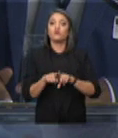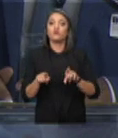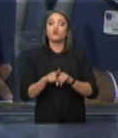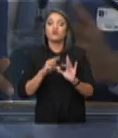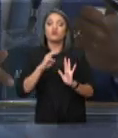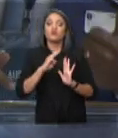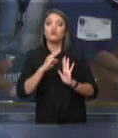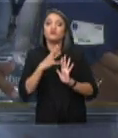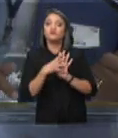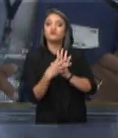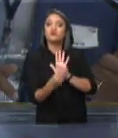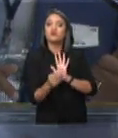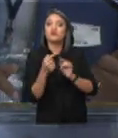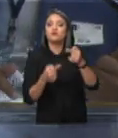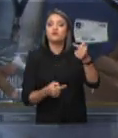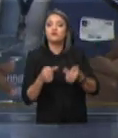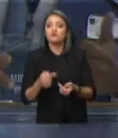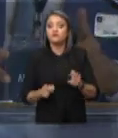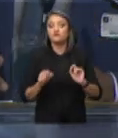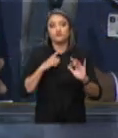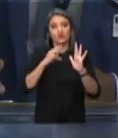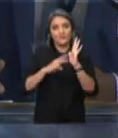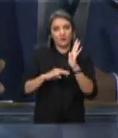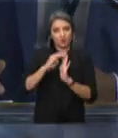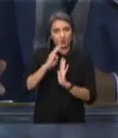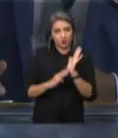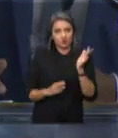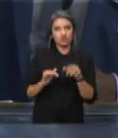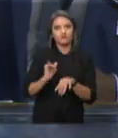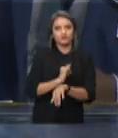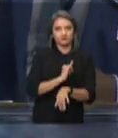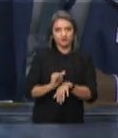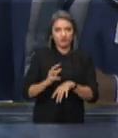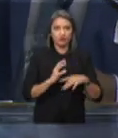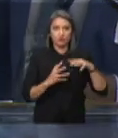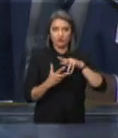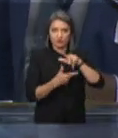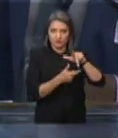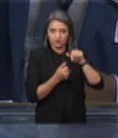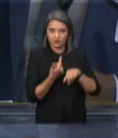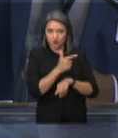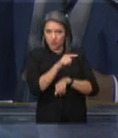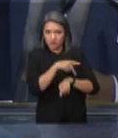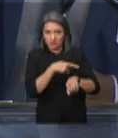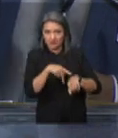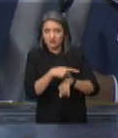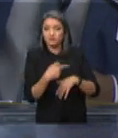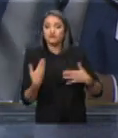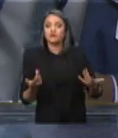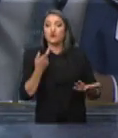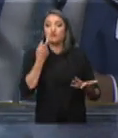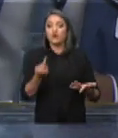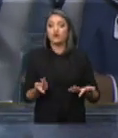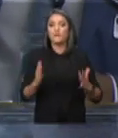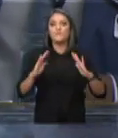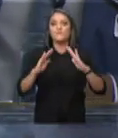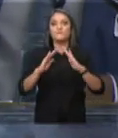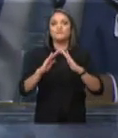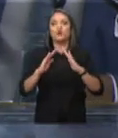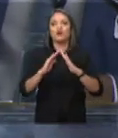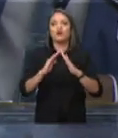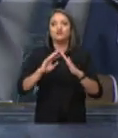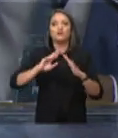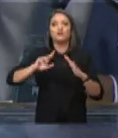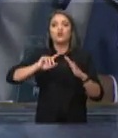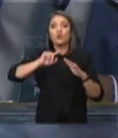política é baseado na metodologia internacional e ele coloca a moradia em vez de ser o último acesso